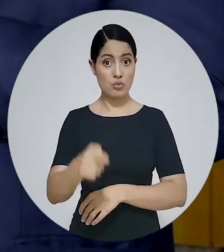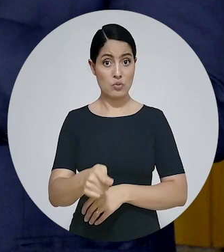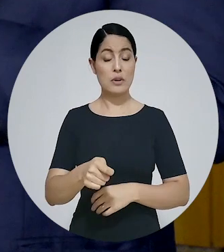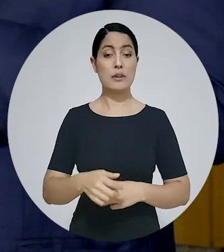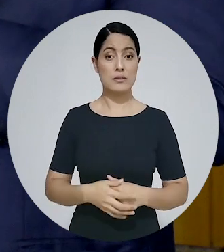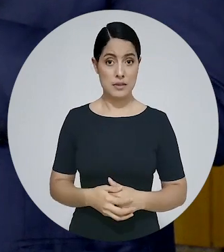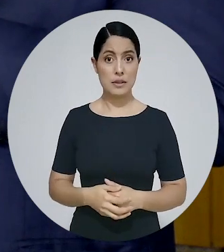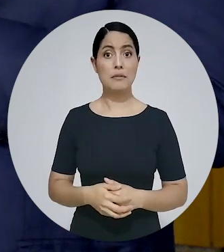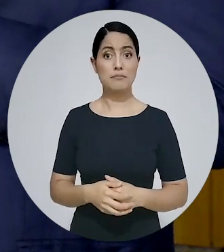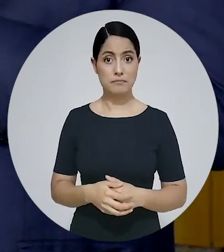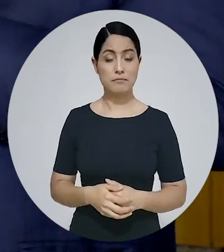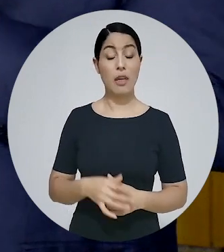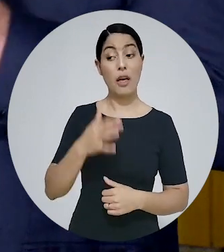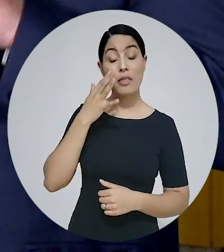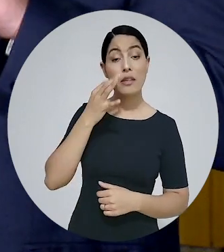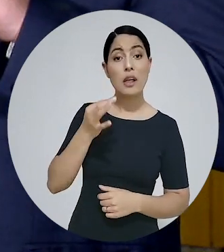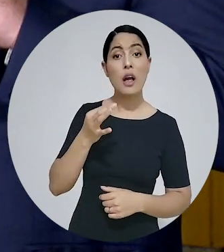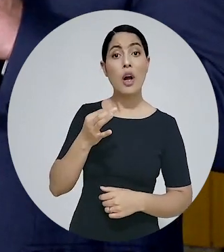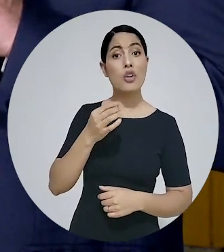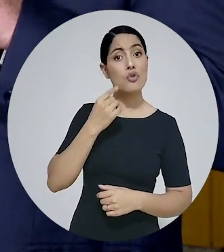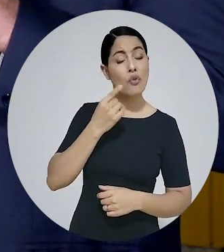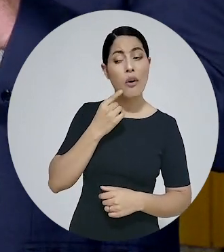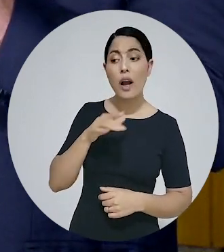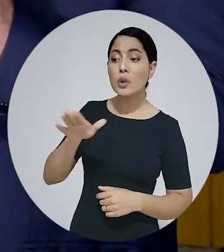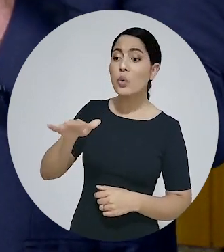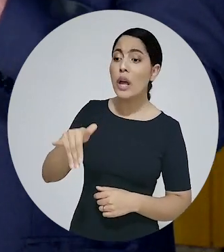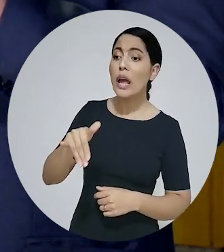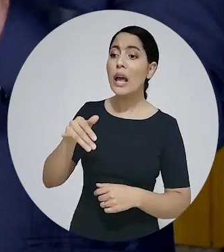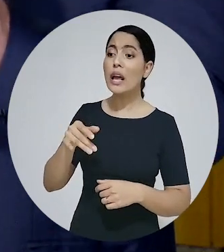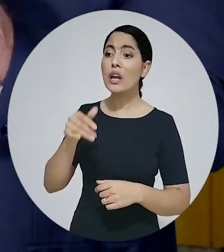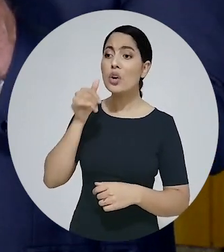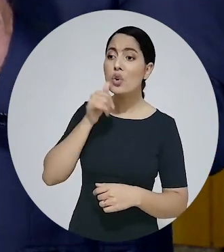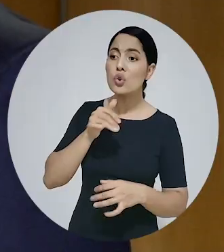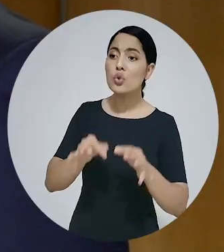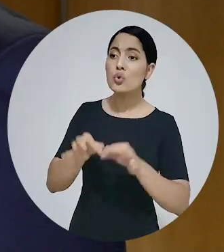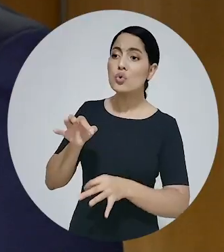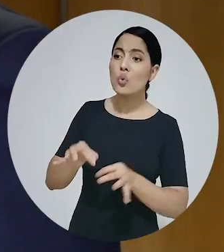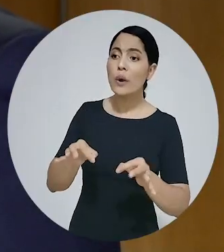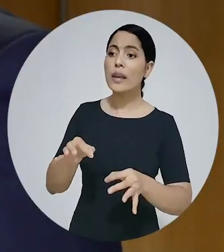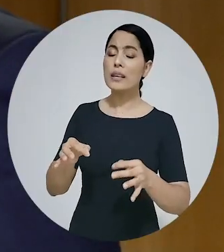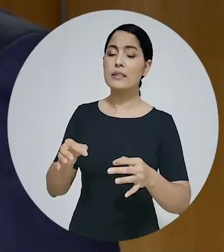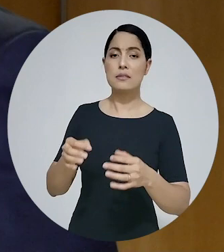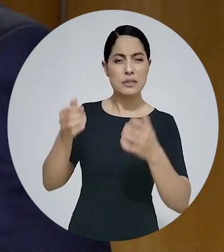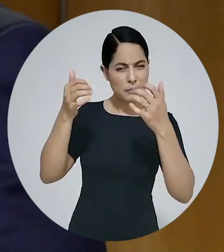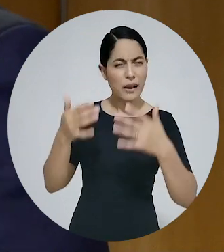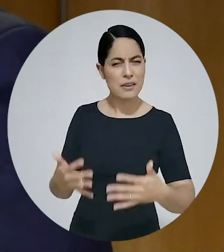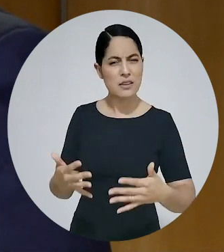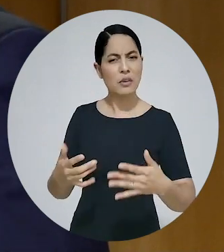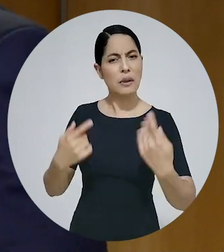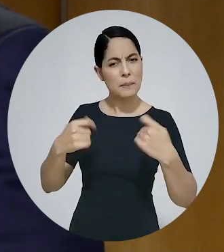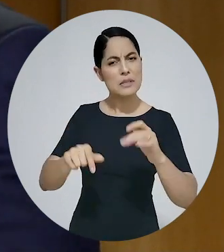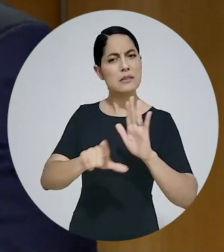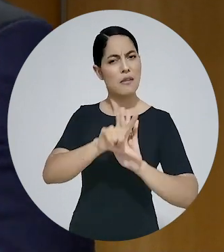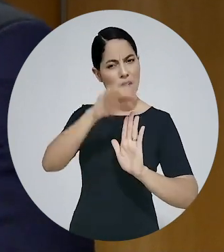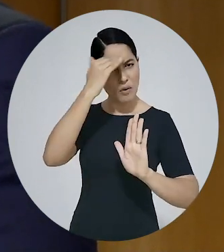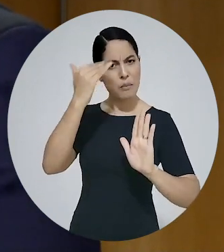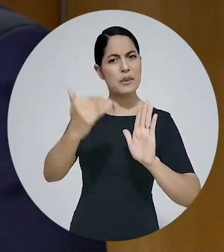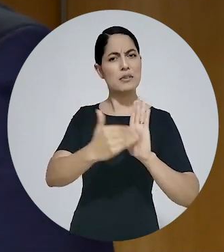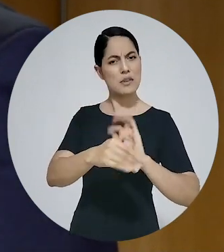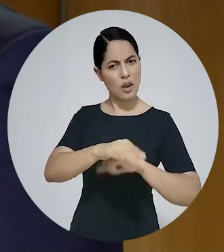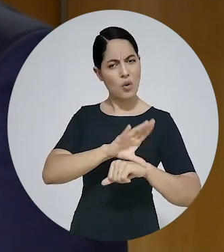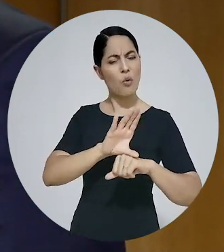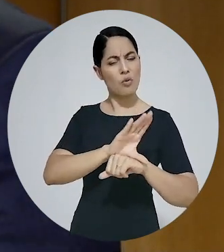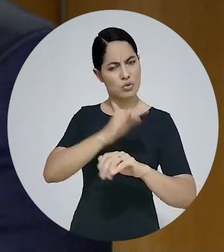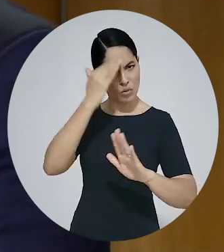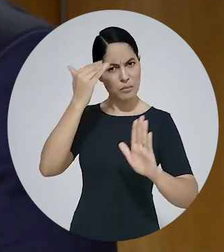foi chamada, teve a sua atenção chamada pelo advogado sobre a necessidade de se atender